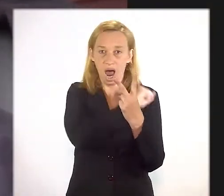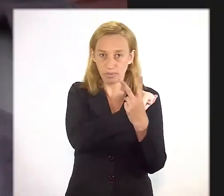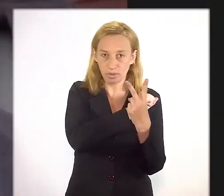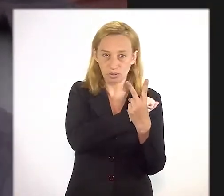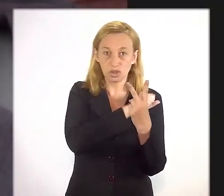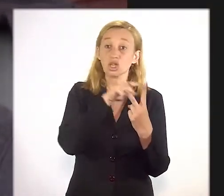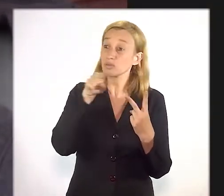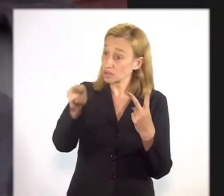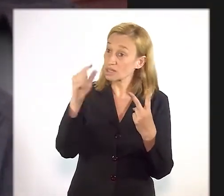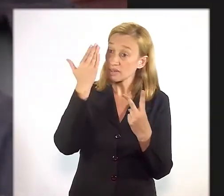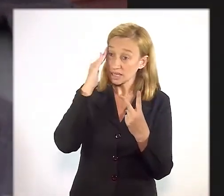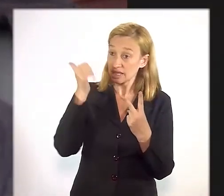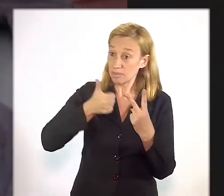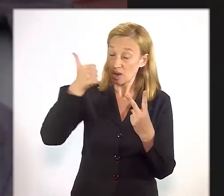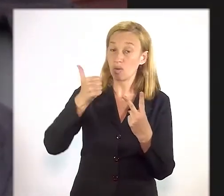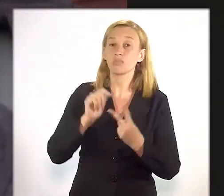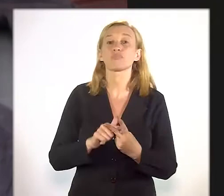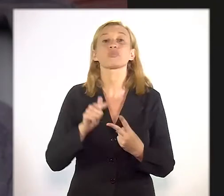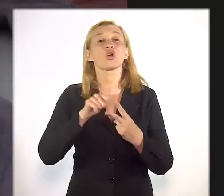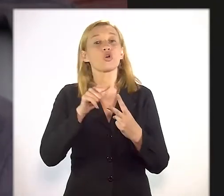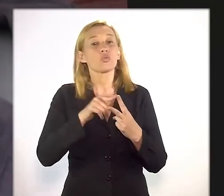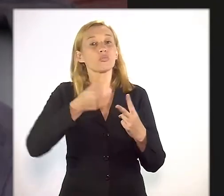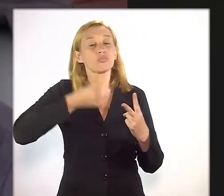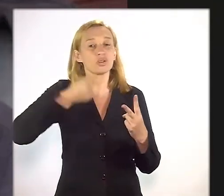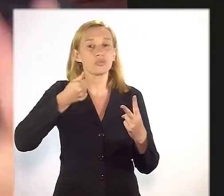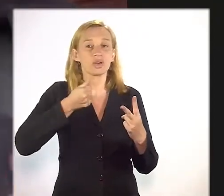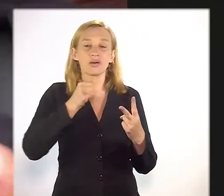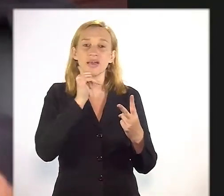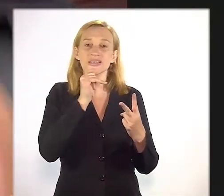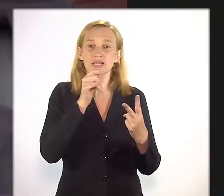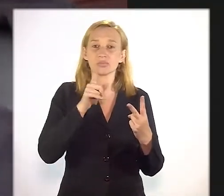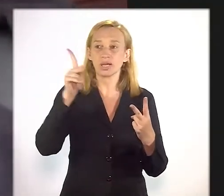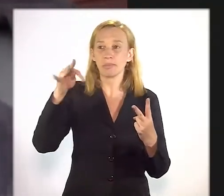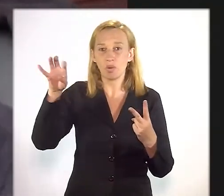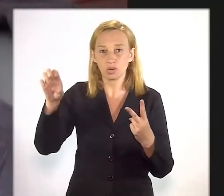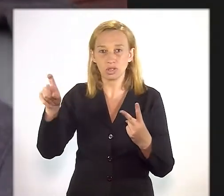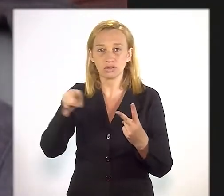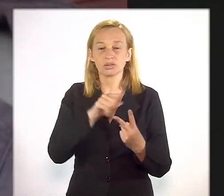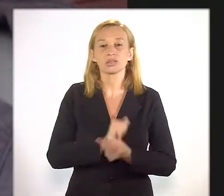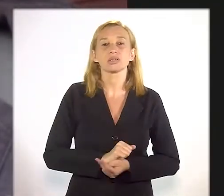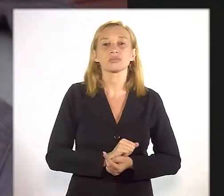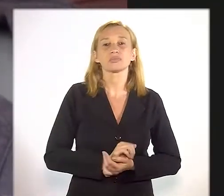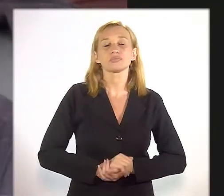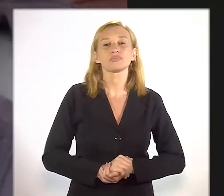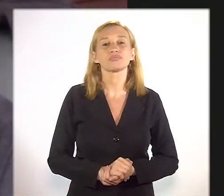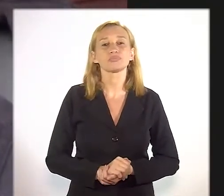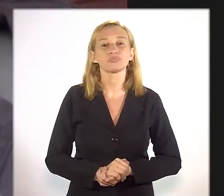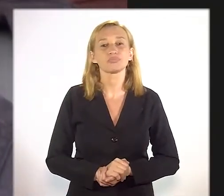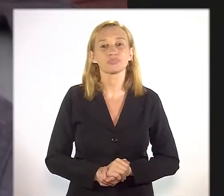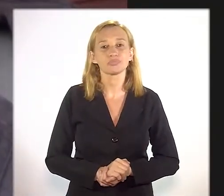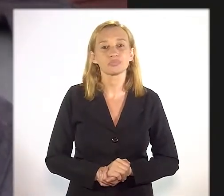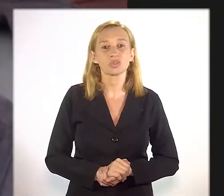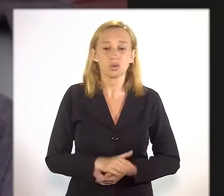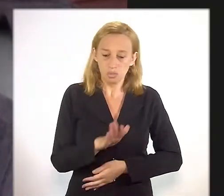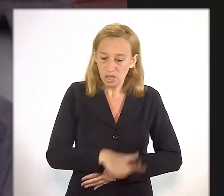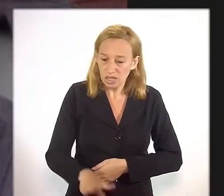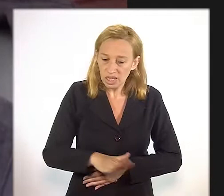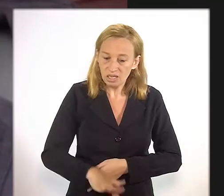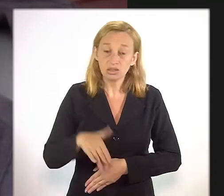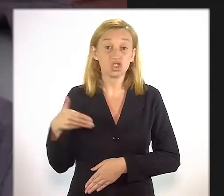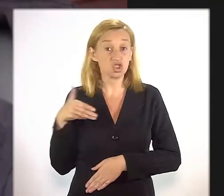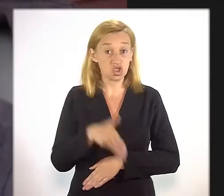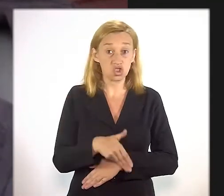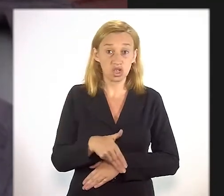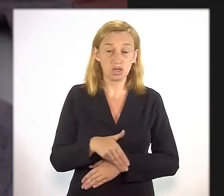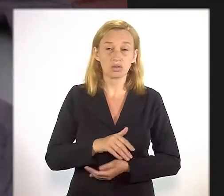muito rapidamente, e tu vais entender. O primeiro exemplo na ponte, o segundo no Brasil. Primeiro exemplo, uma